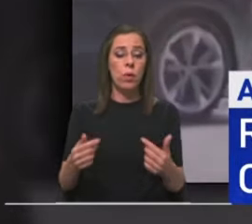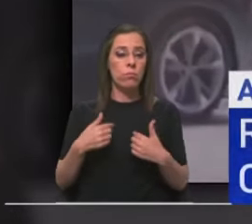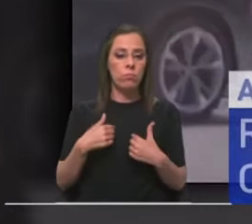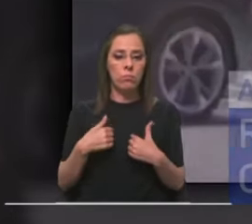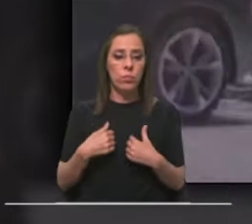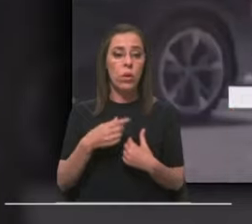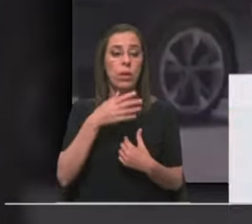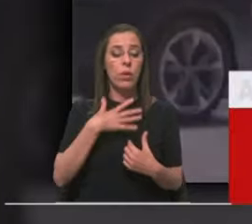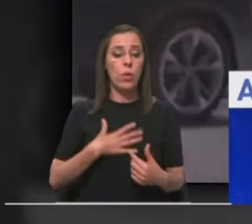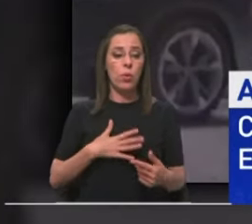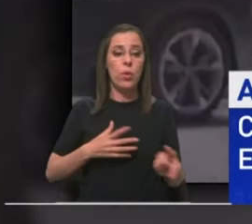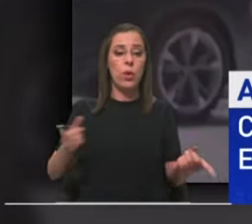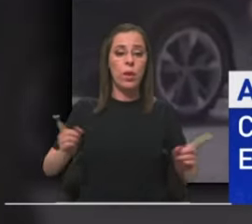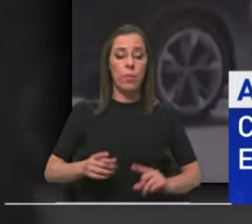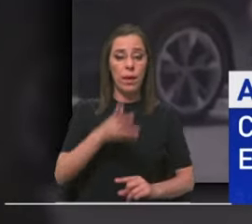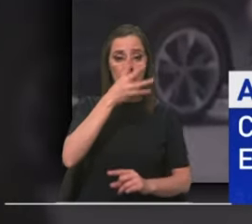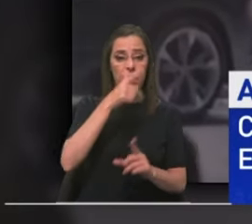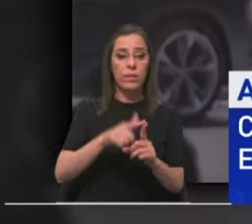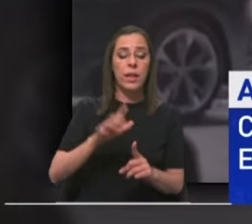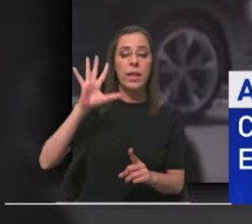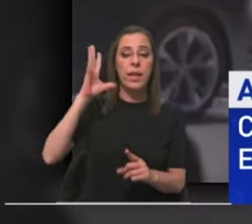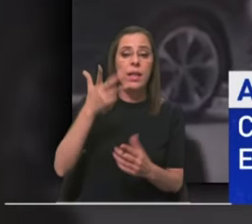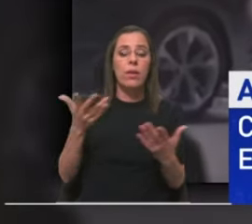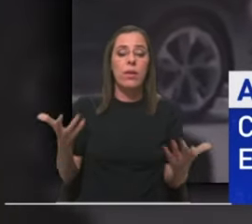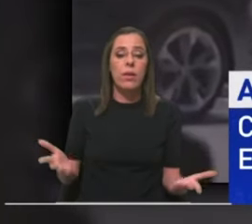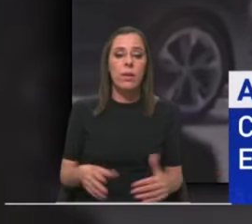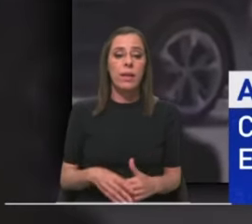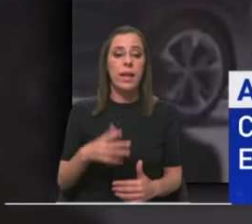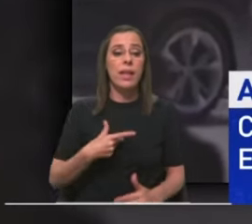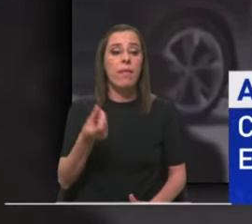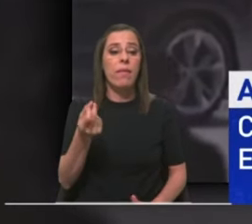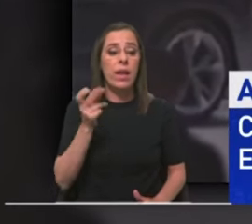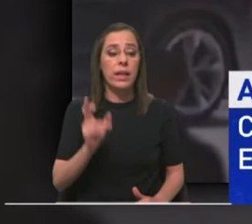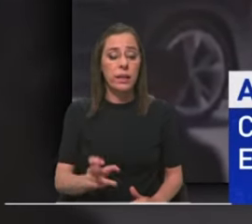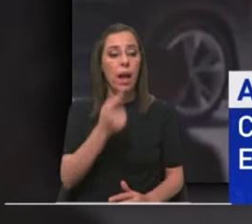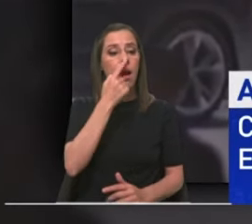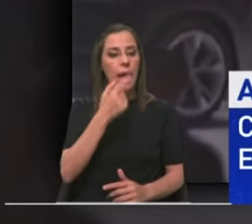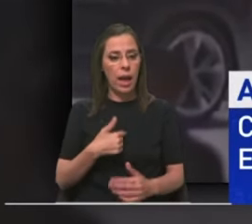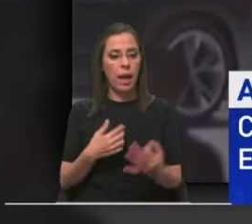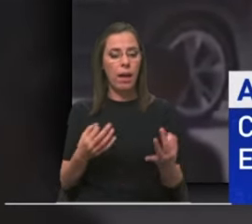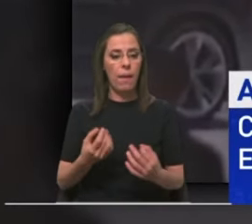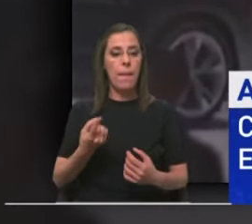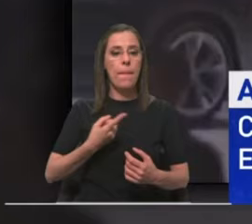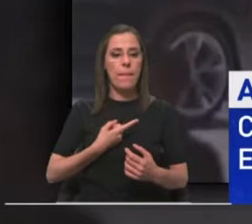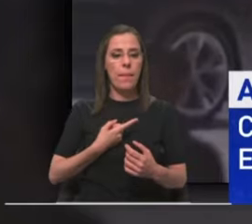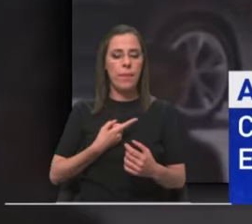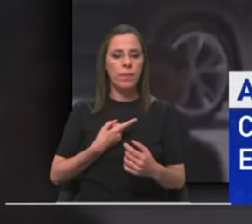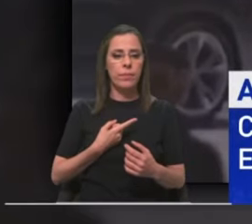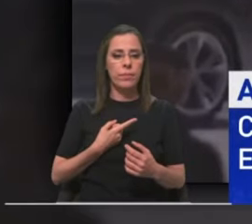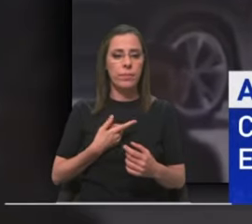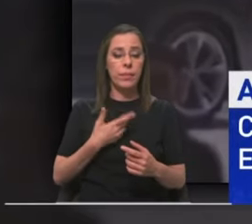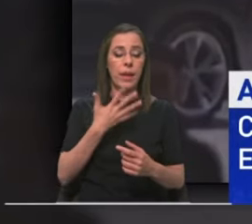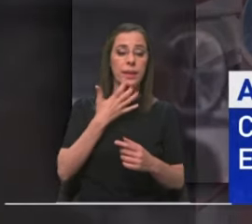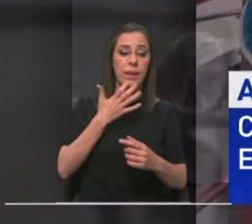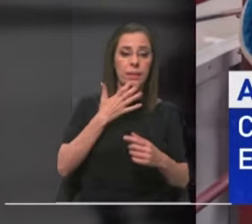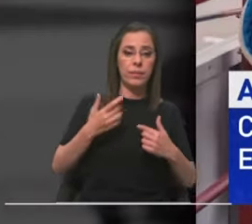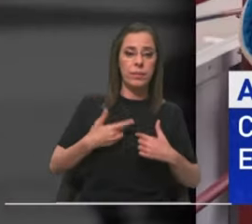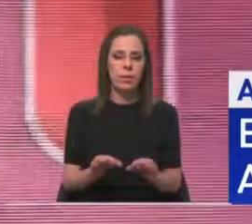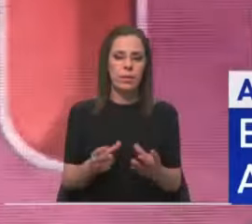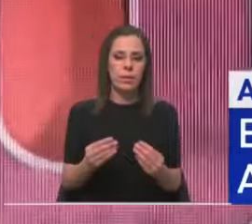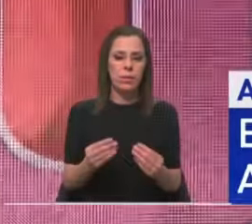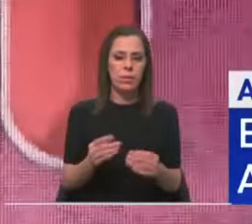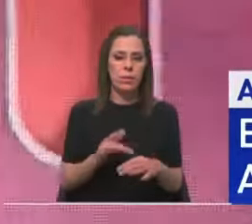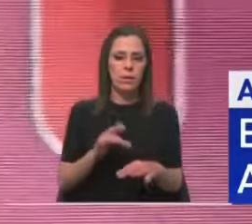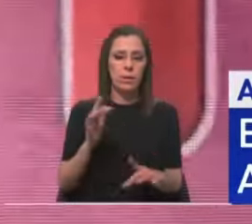meu desejo, infelizmente aconteceu, tive um azar, eu errei, sim, deveria ter mais precaução, sim, é verdade.